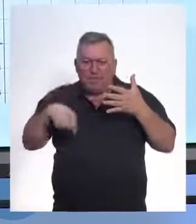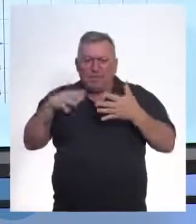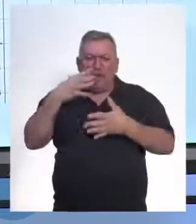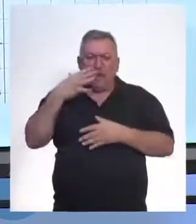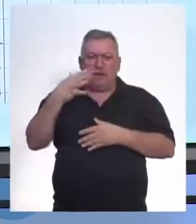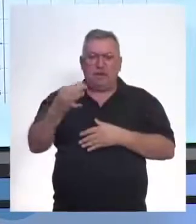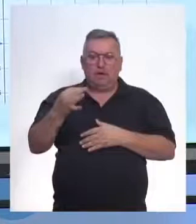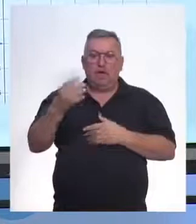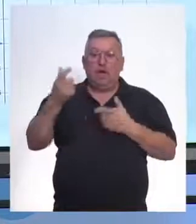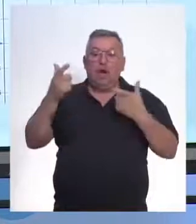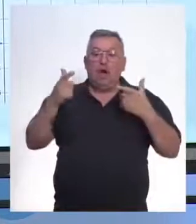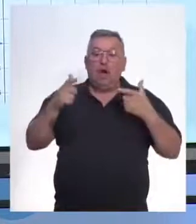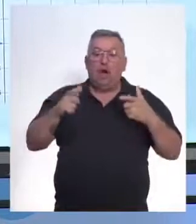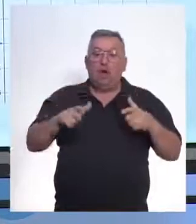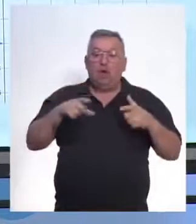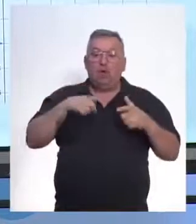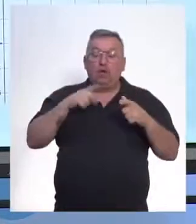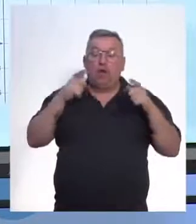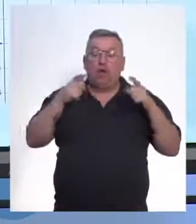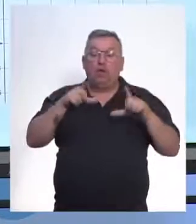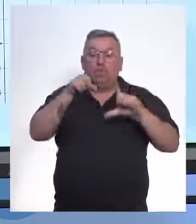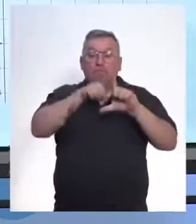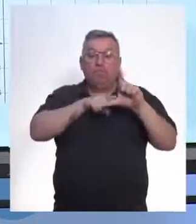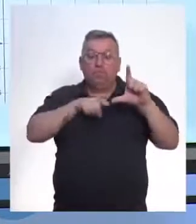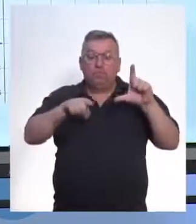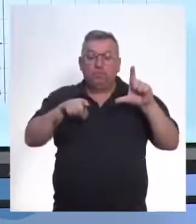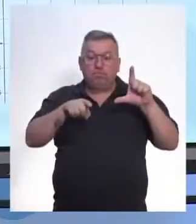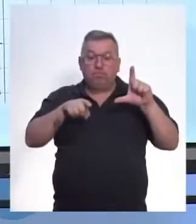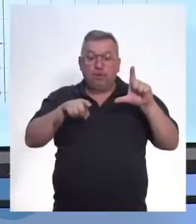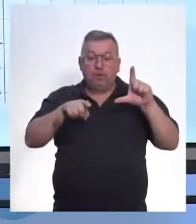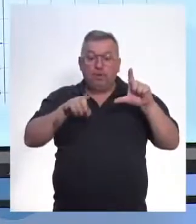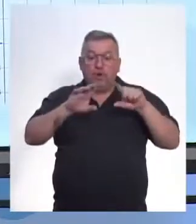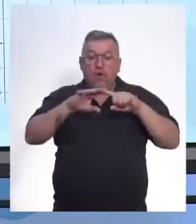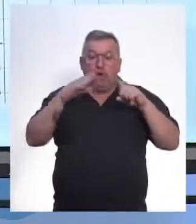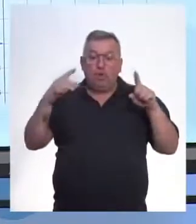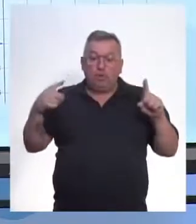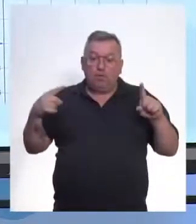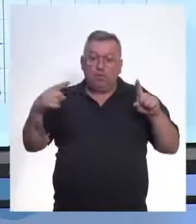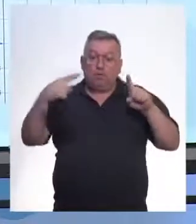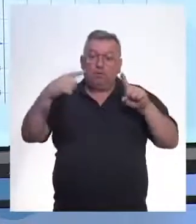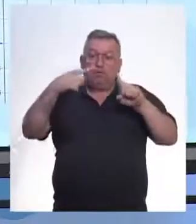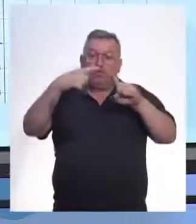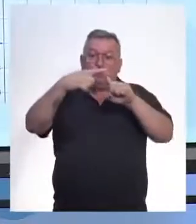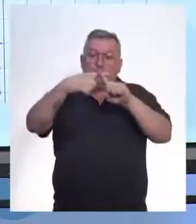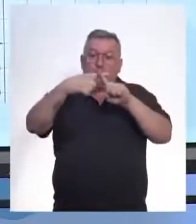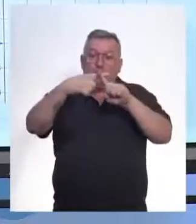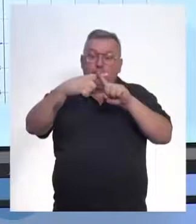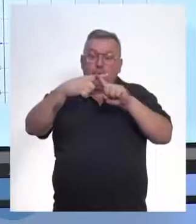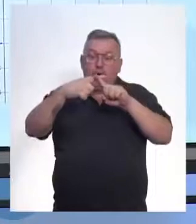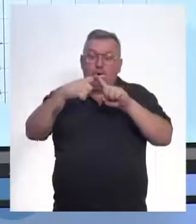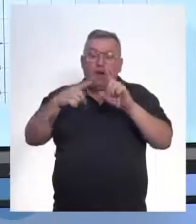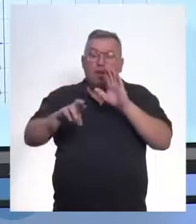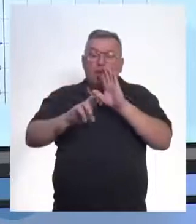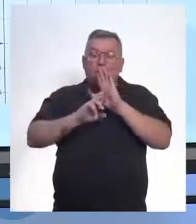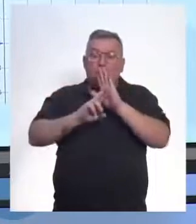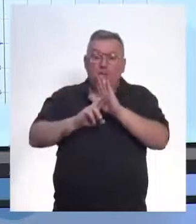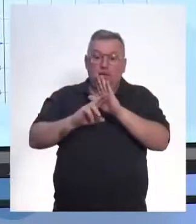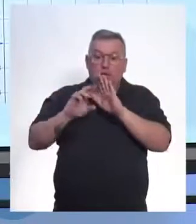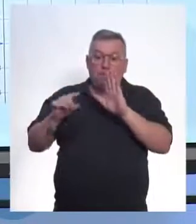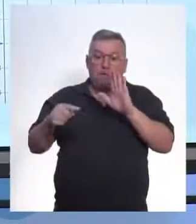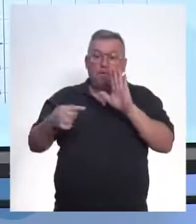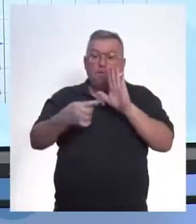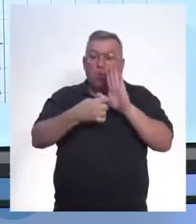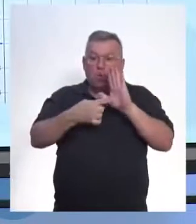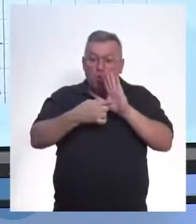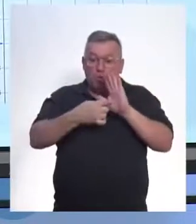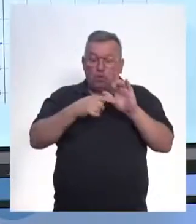de onde vem a localização do ponto? É o cruzamento, podemos colocar assim, né? Da representação desse ponto